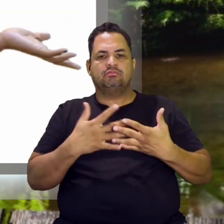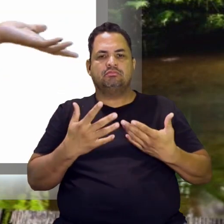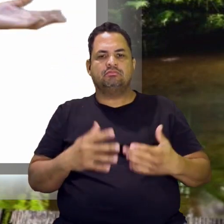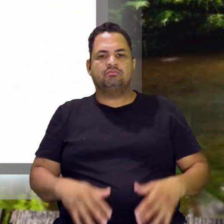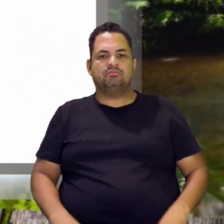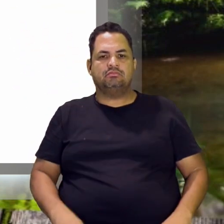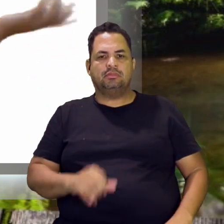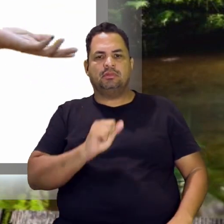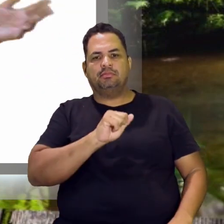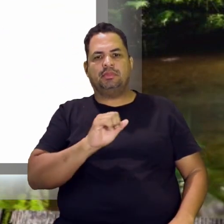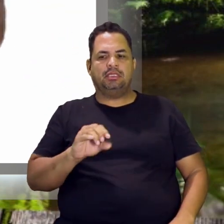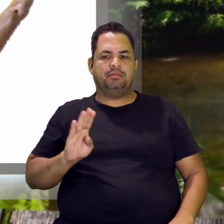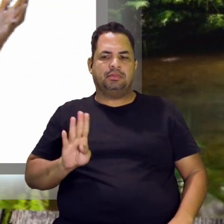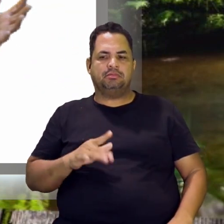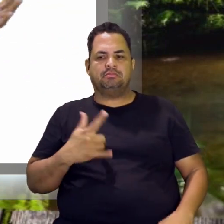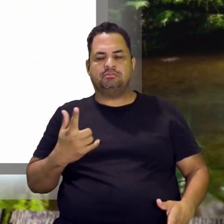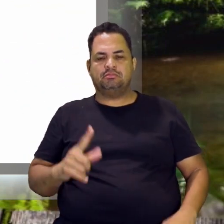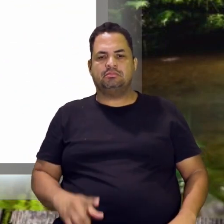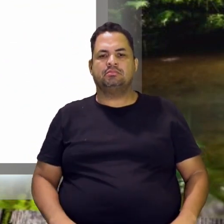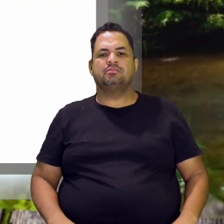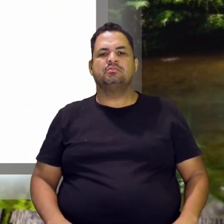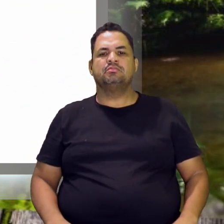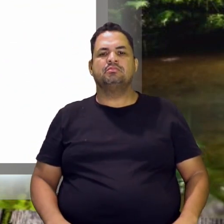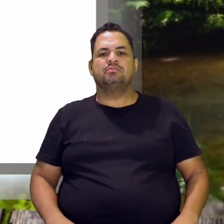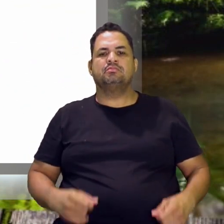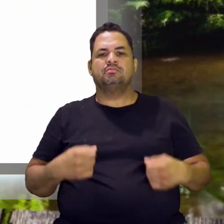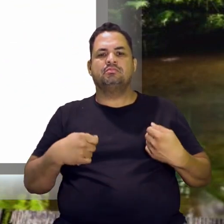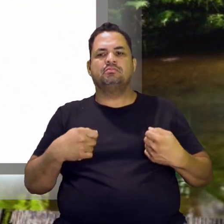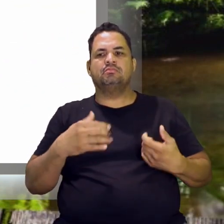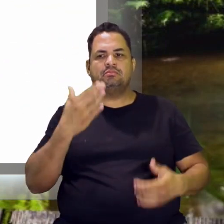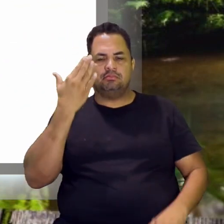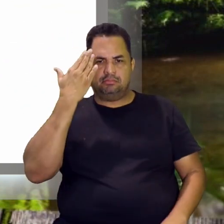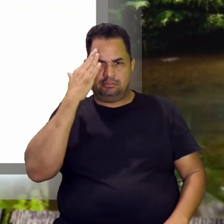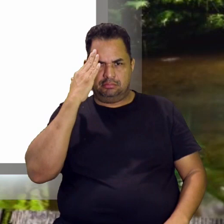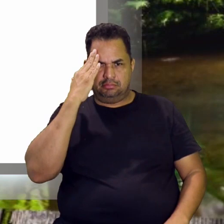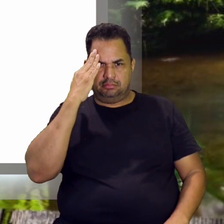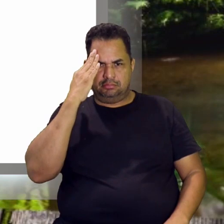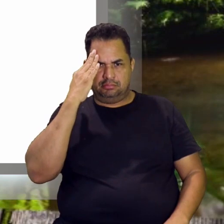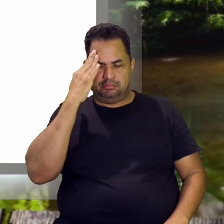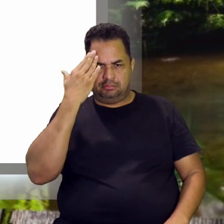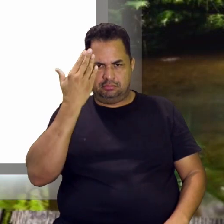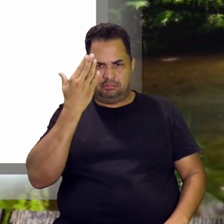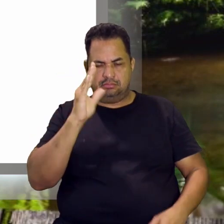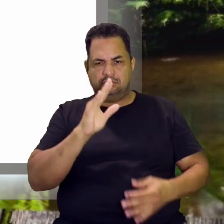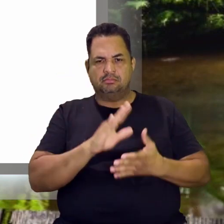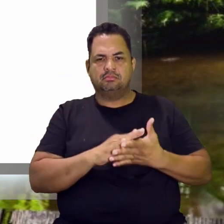é Alben, né? Então, a gente precisa entender desses